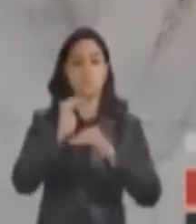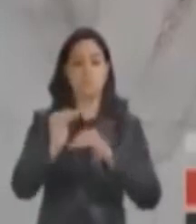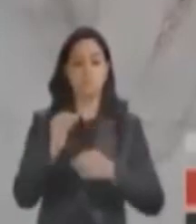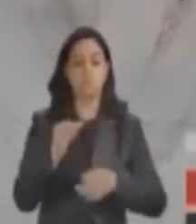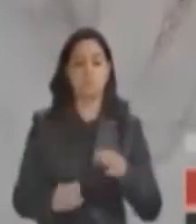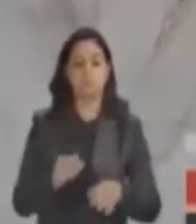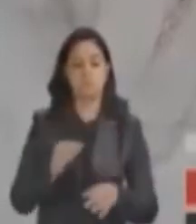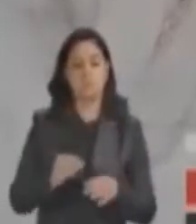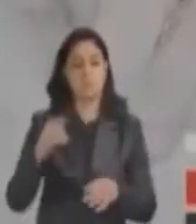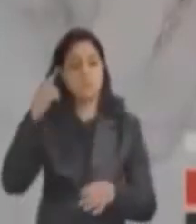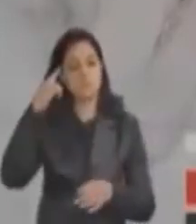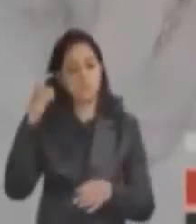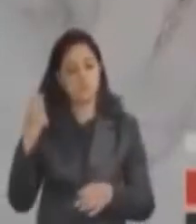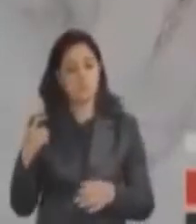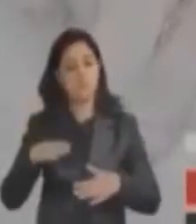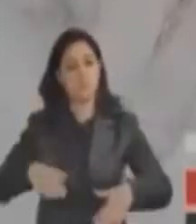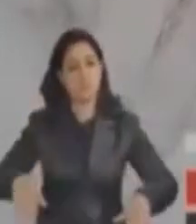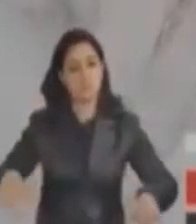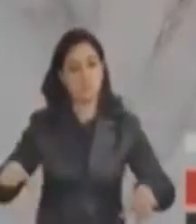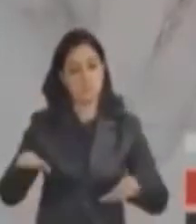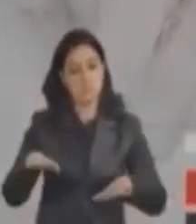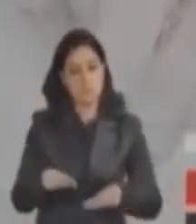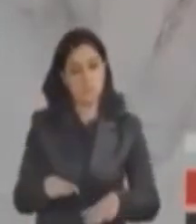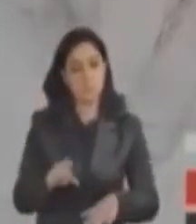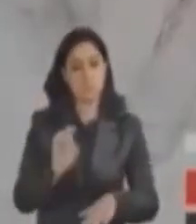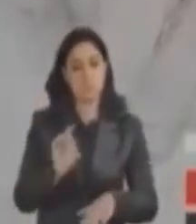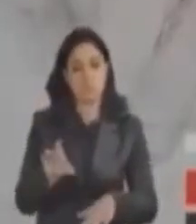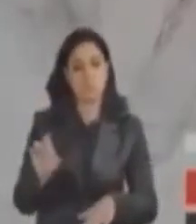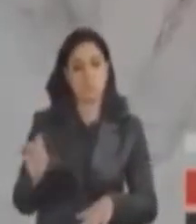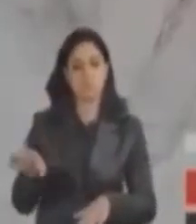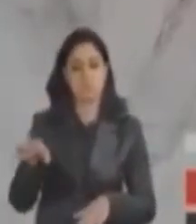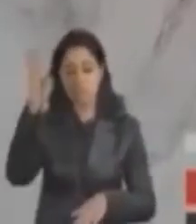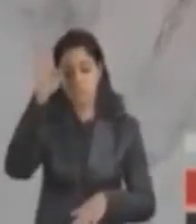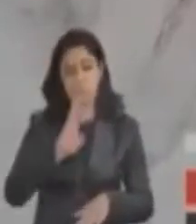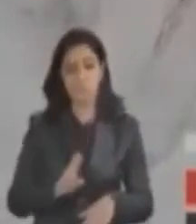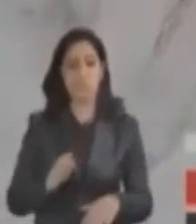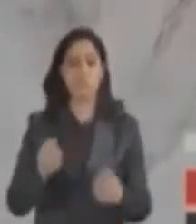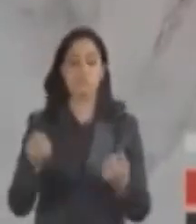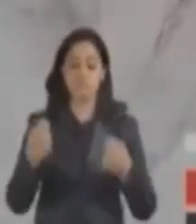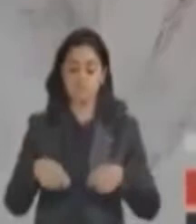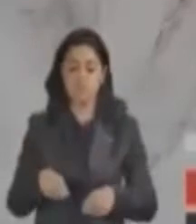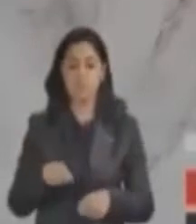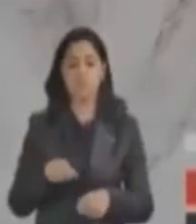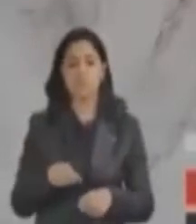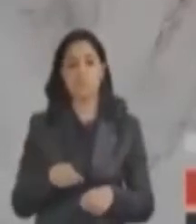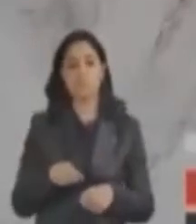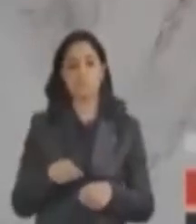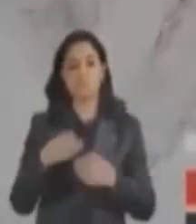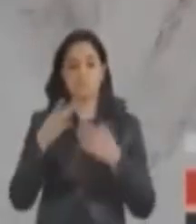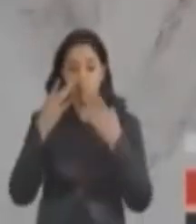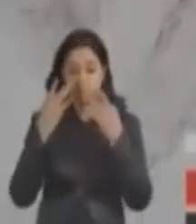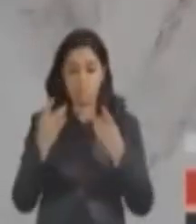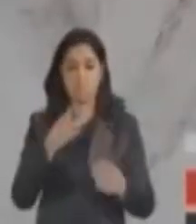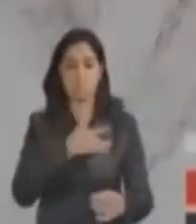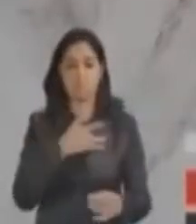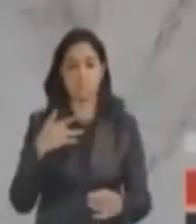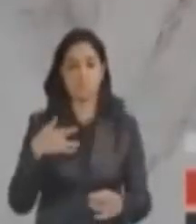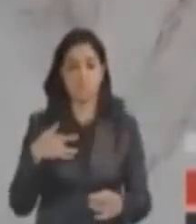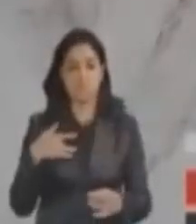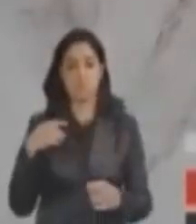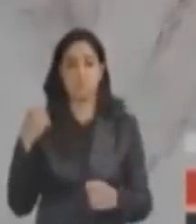de que todo brasileiro tem direito a uma atenção de saúde sobretudo as nossas gestantes e às crianças